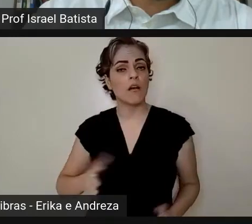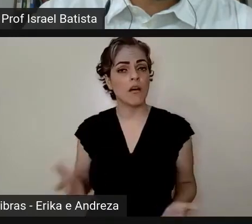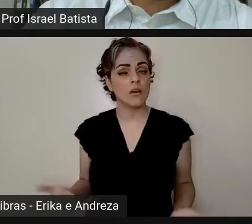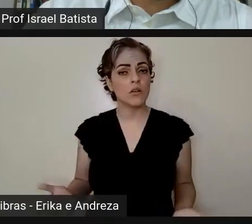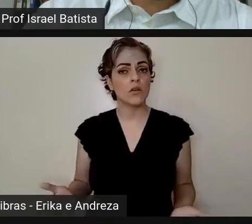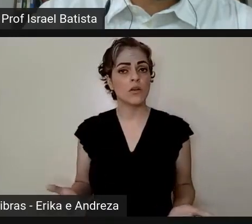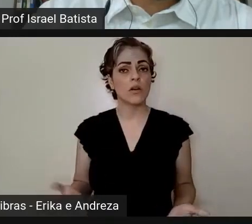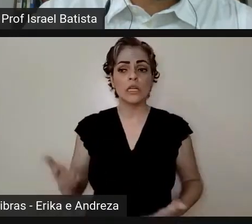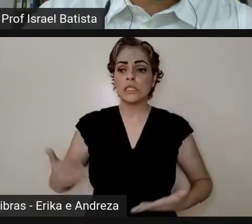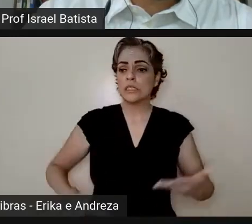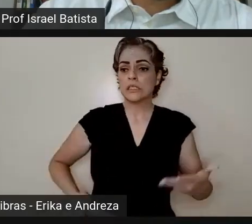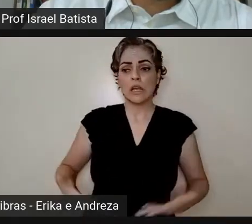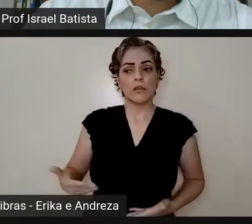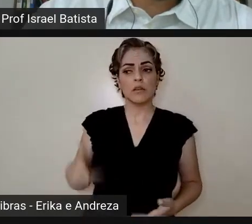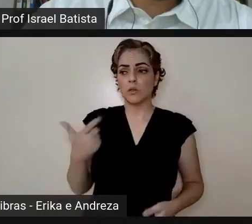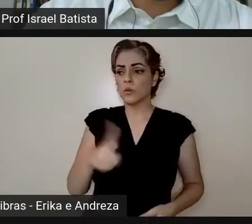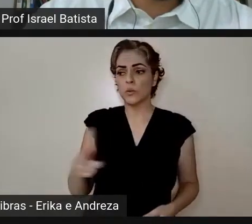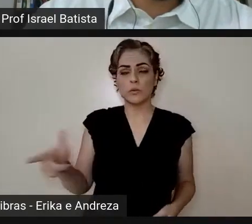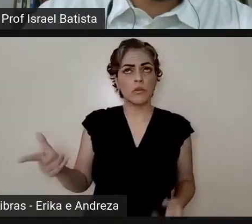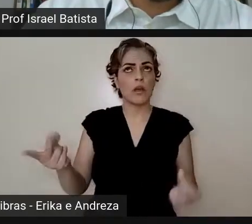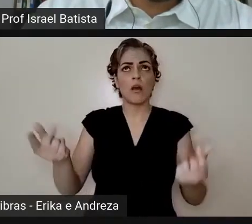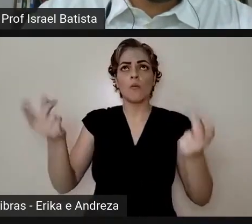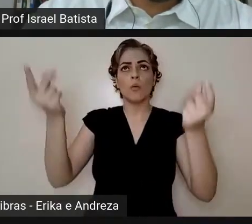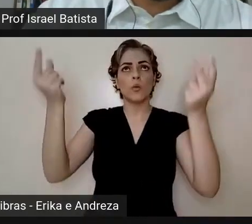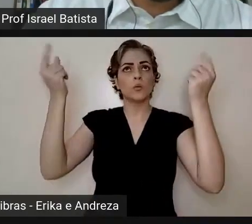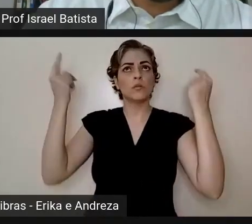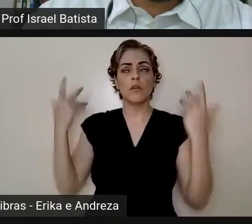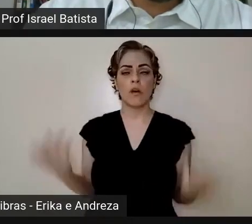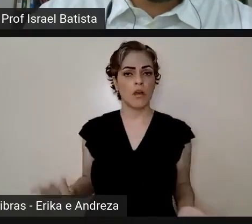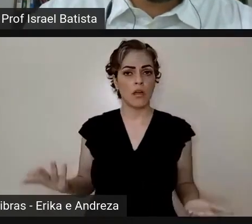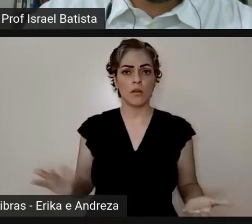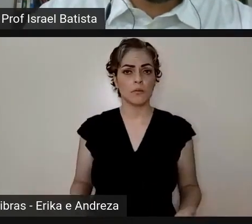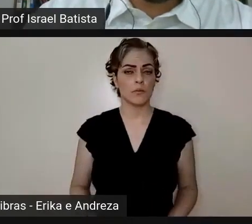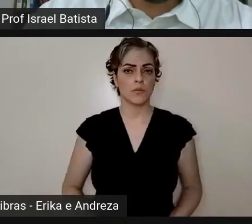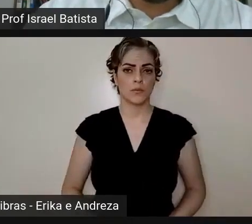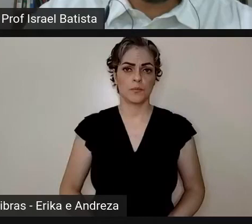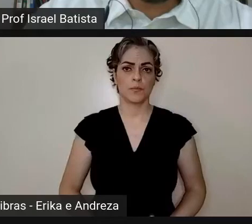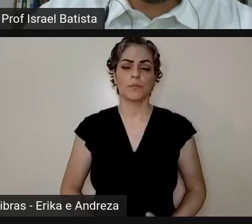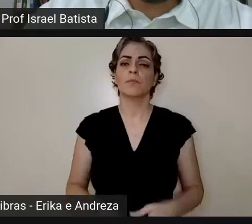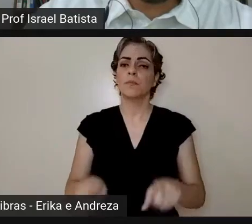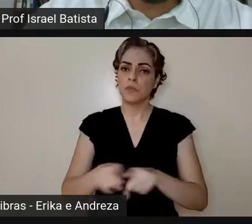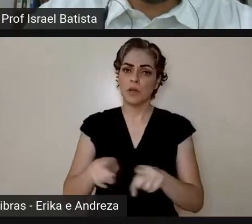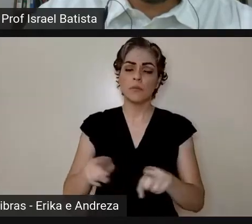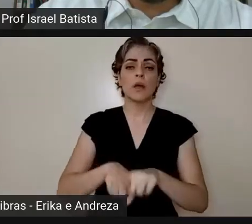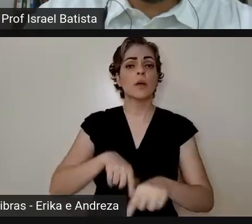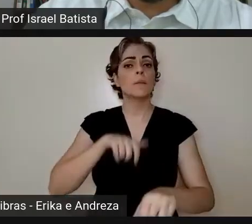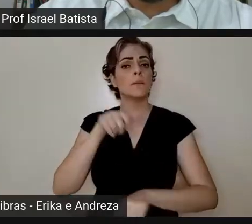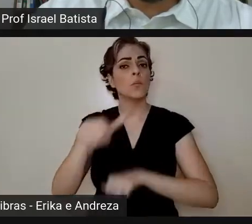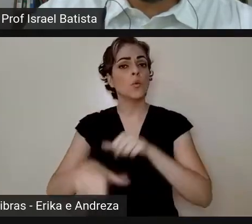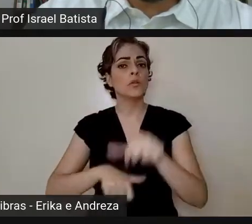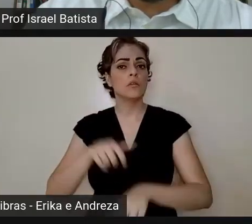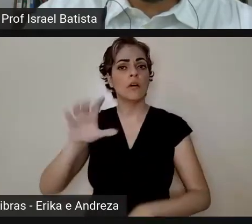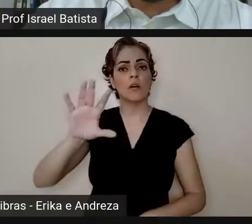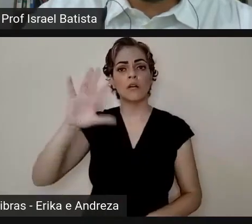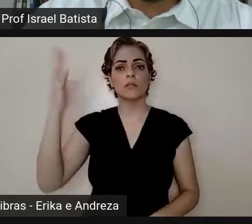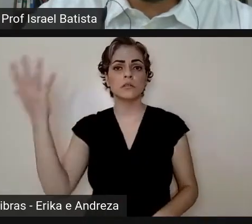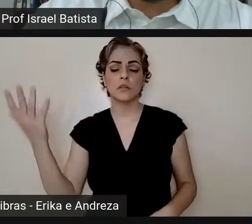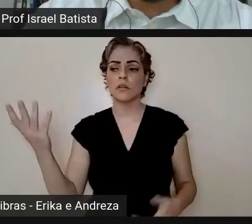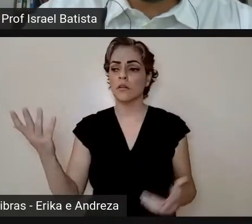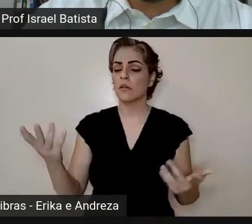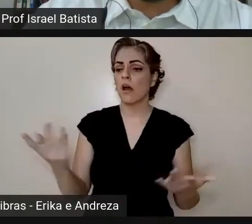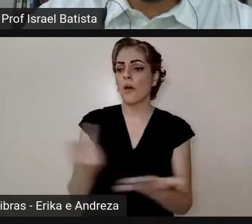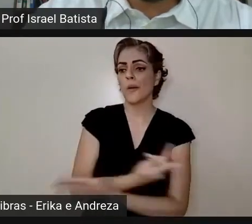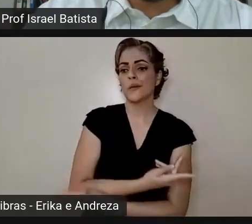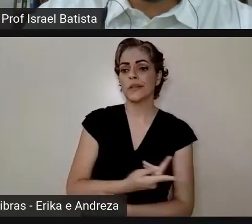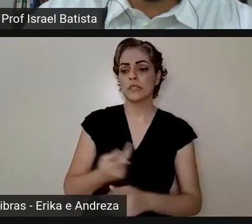por um serviço que já há muito não é mais necessário. Mudanças demográficas também, às vezes você dimensionou a administração pública por um